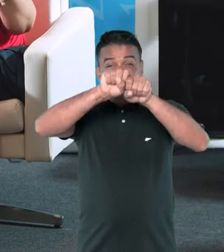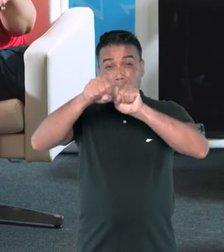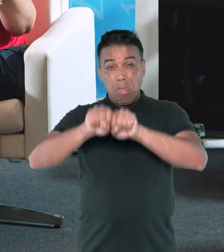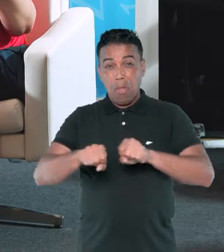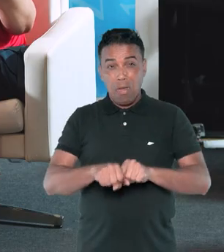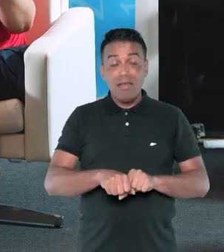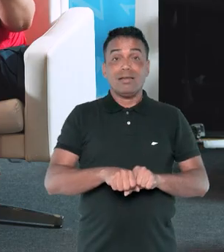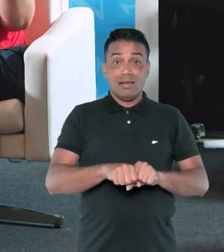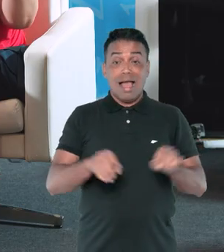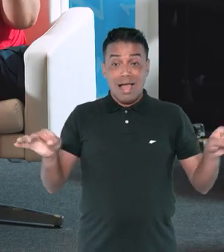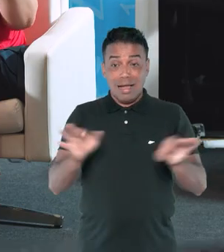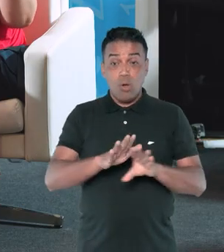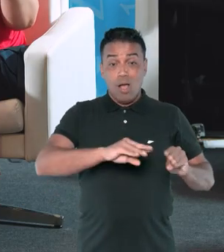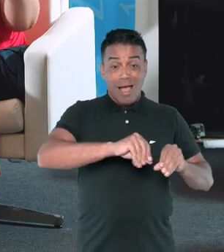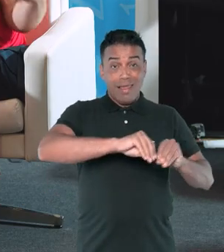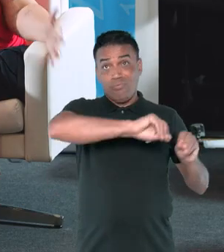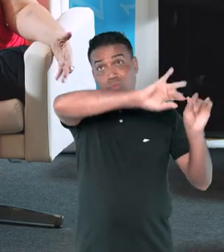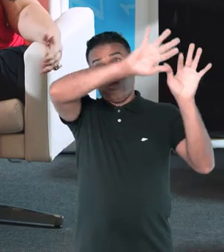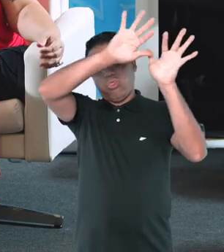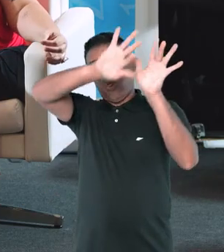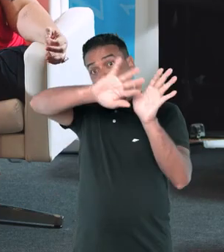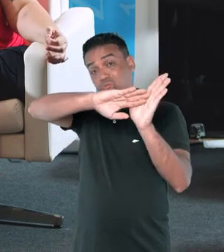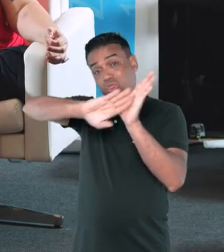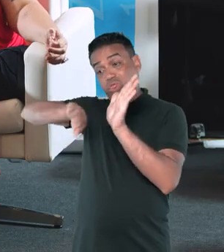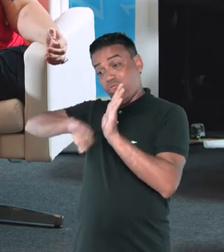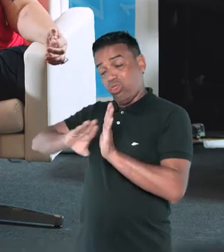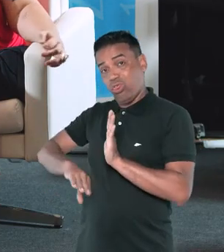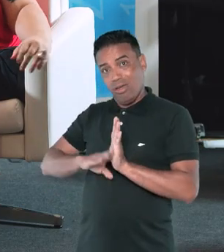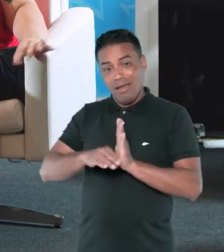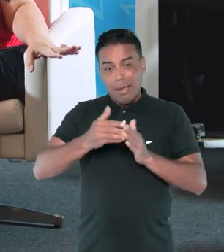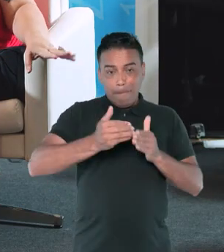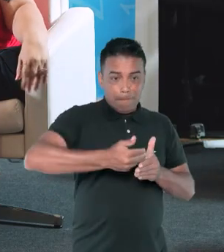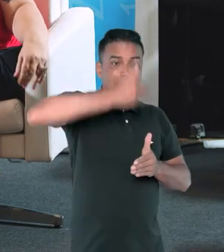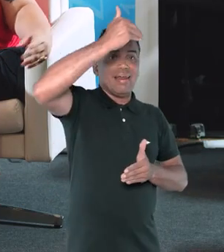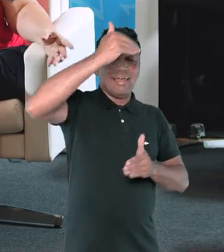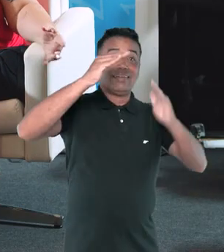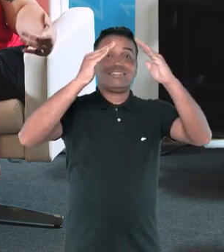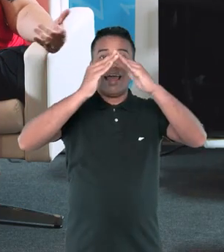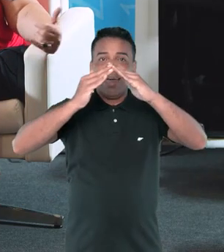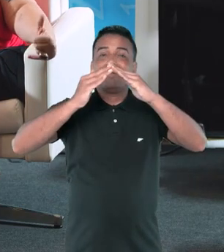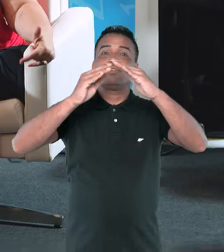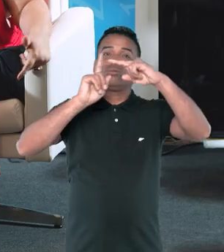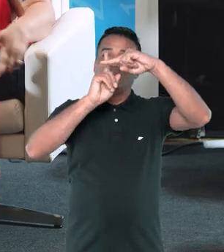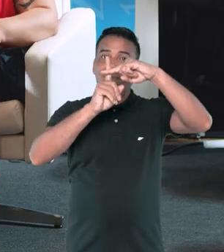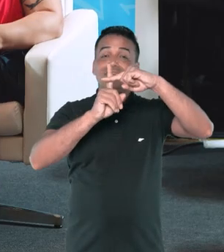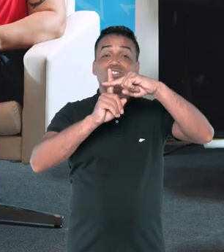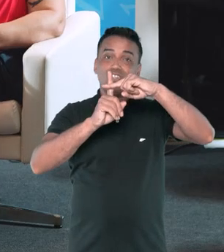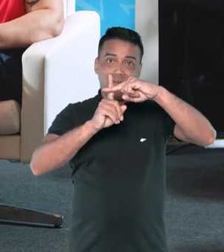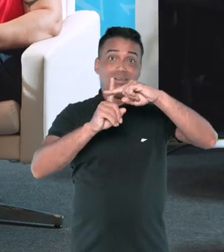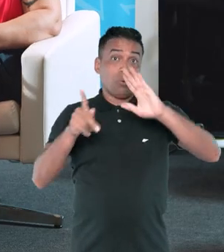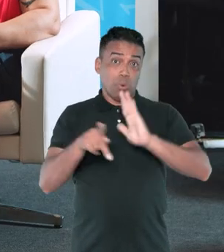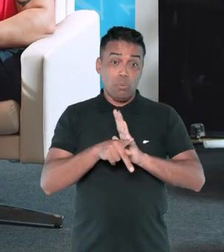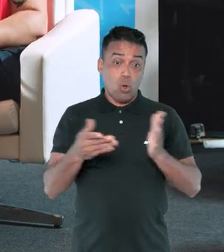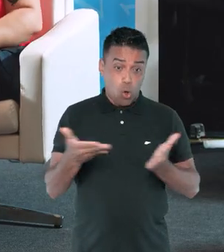que a areia saiu, e o que sobrou, né? Não sobraram todas as paredes, o teto caiu, mas muita coisa da igreja hoje ainda é